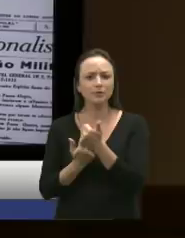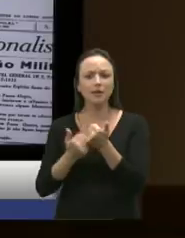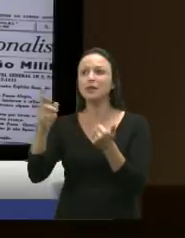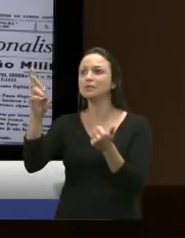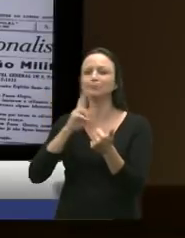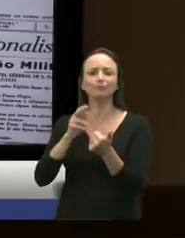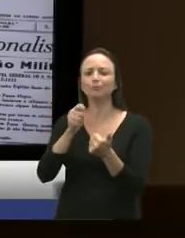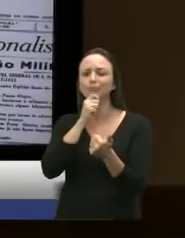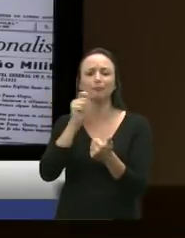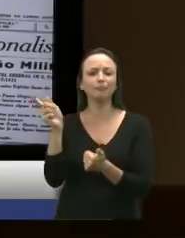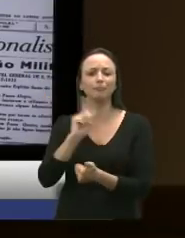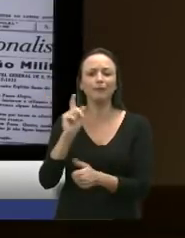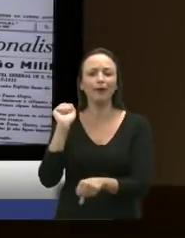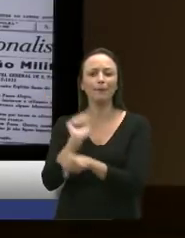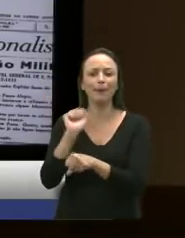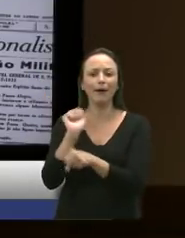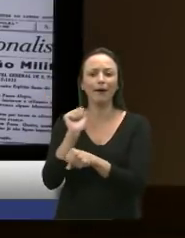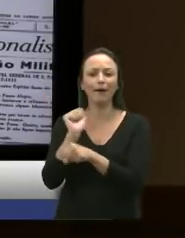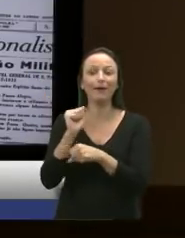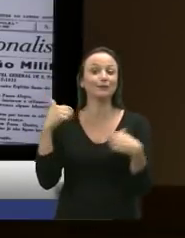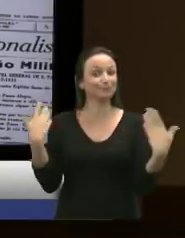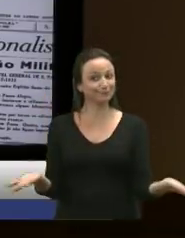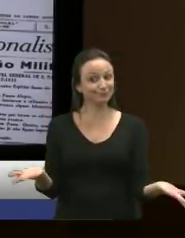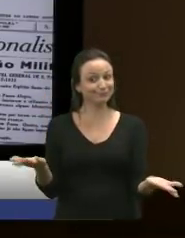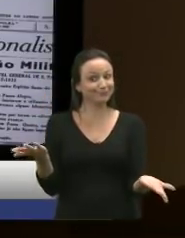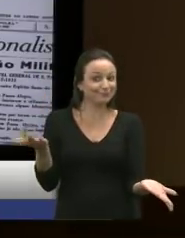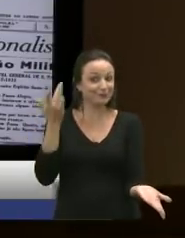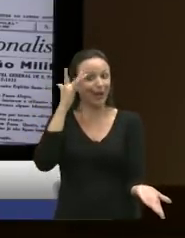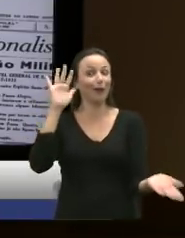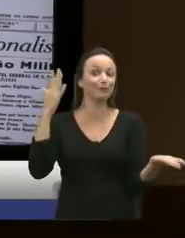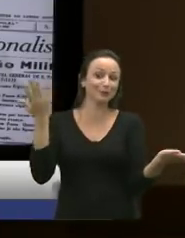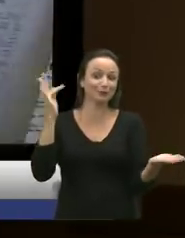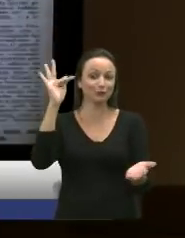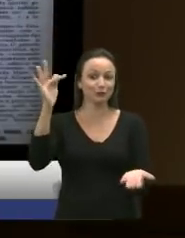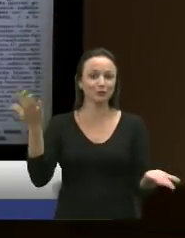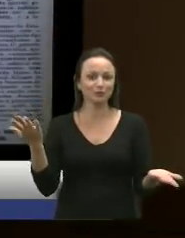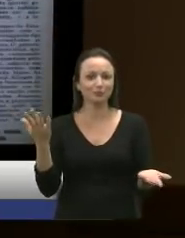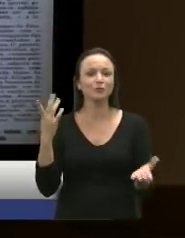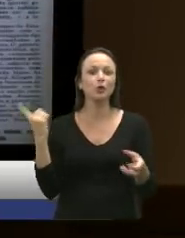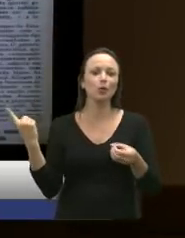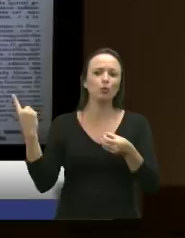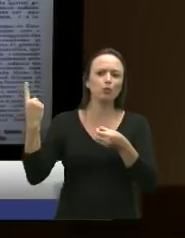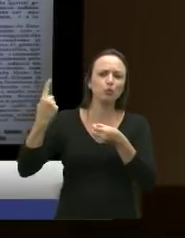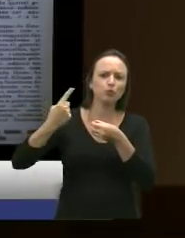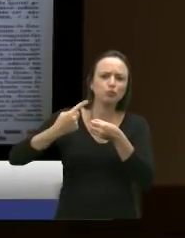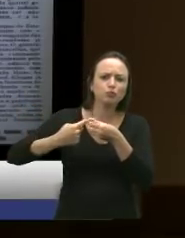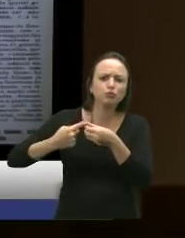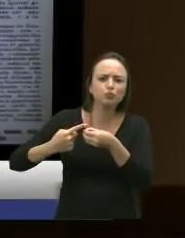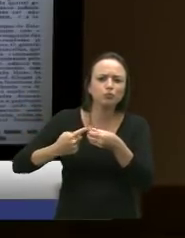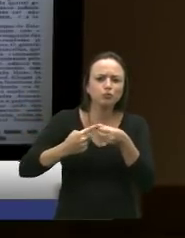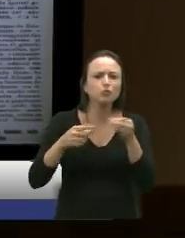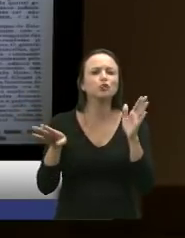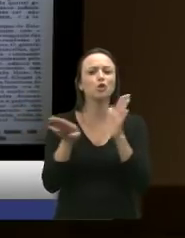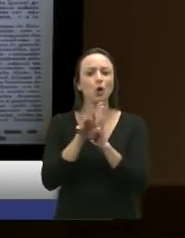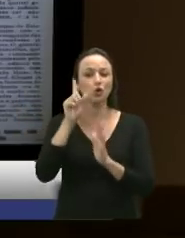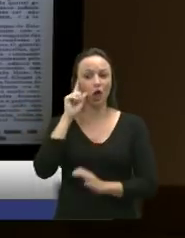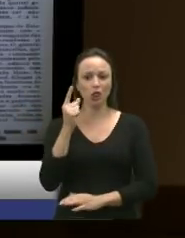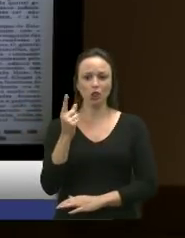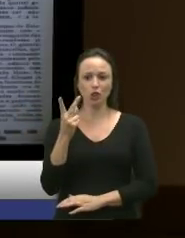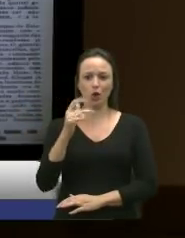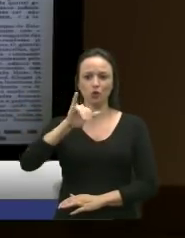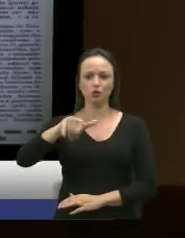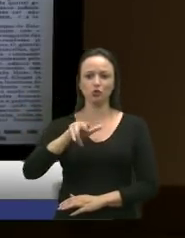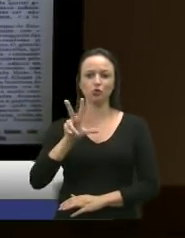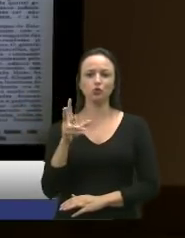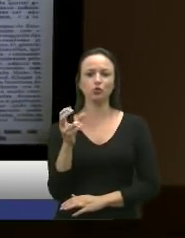resposta ainda, está demorando, mas né, quem sabe. Ela chegou aqui no interior também, a notícia demorou um pouquinho, mas chegou. Dia 12 de julho,